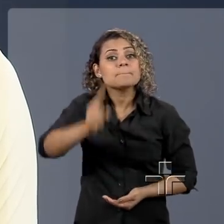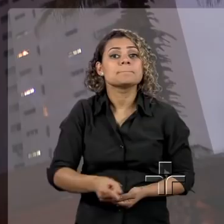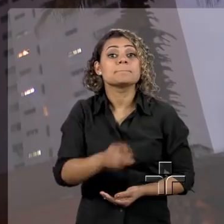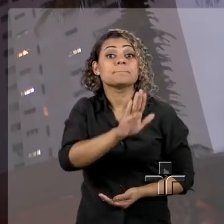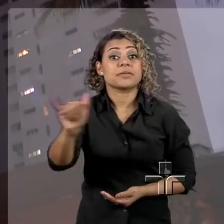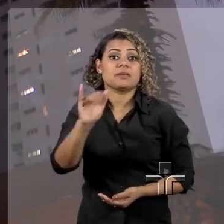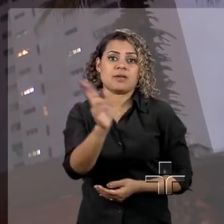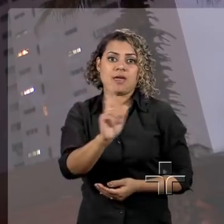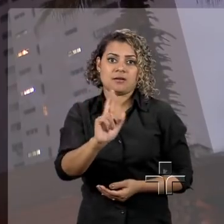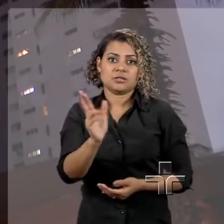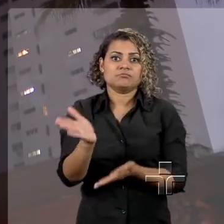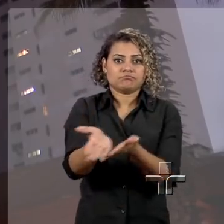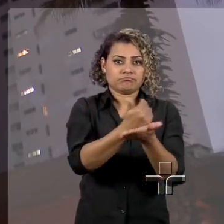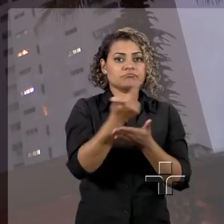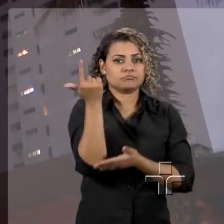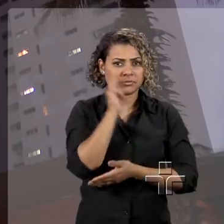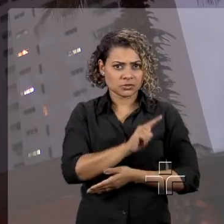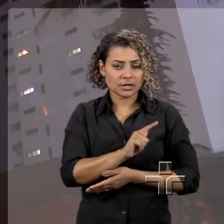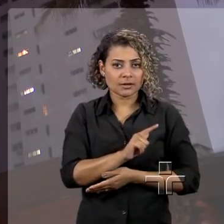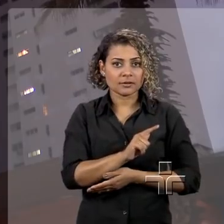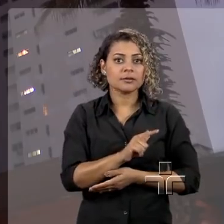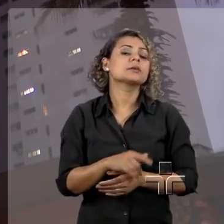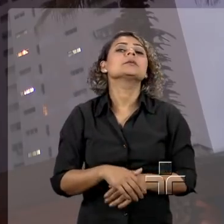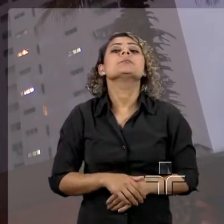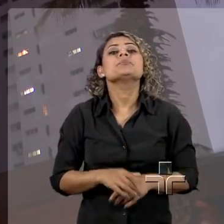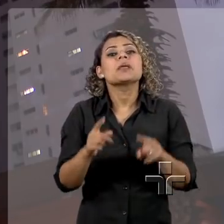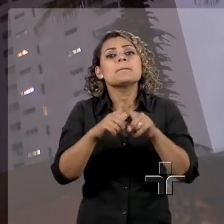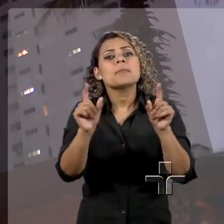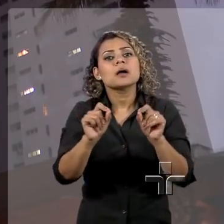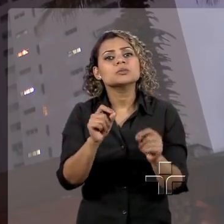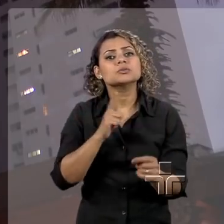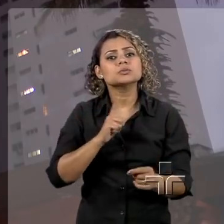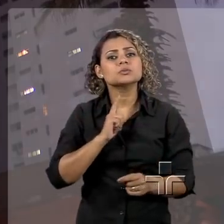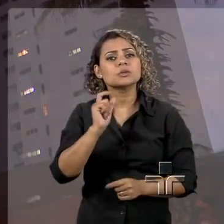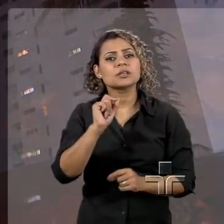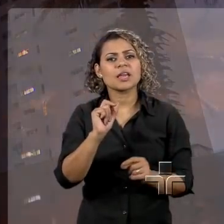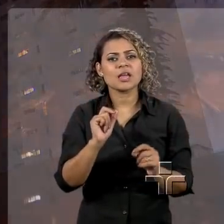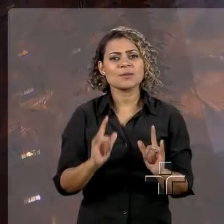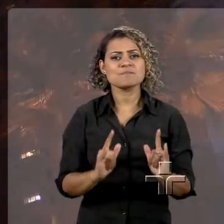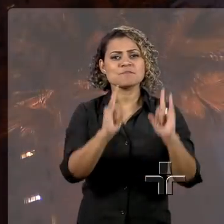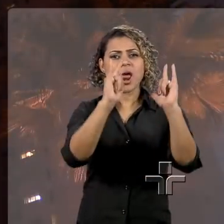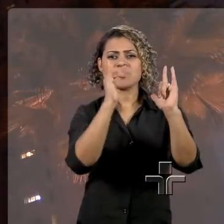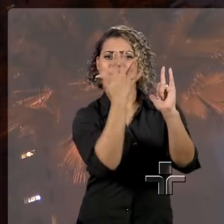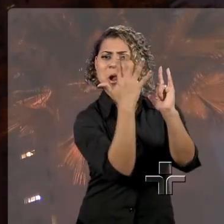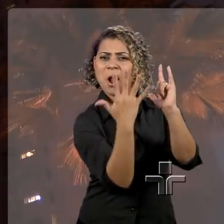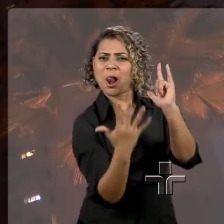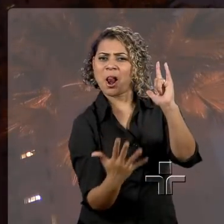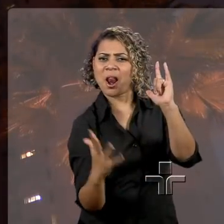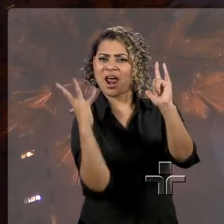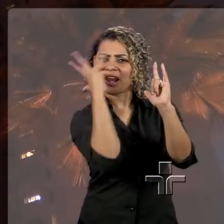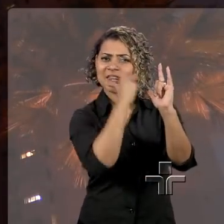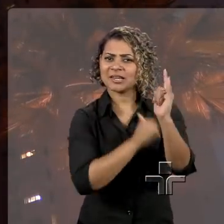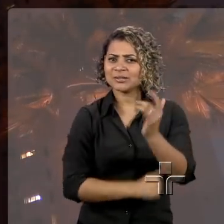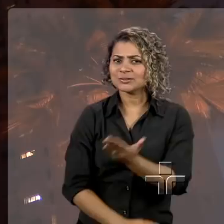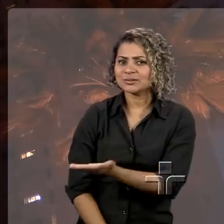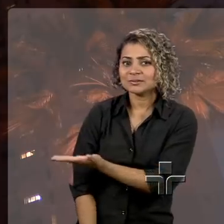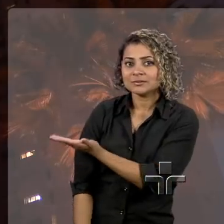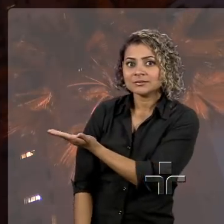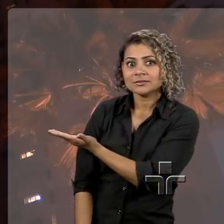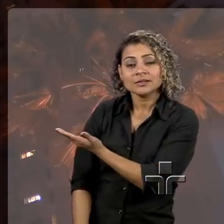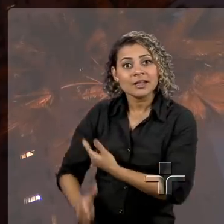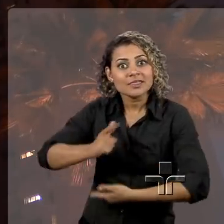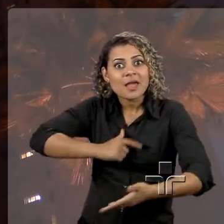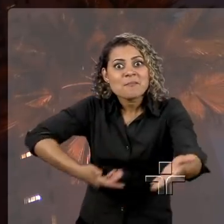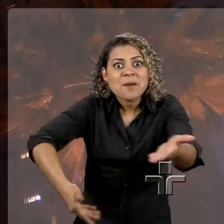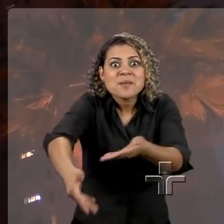ano. Este não é só um prédio que brilha na noite de São Paulo. É um edifício que conversa com a